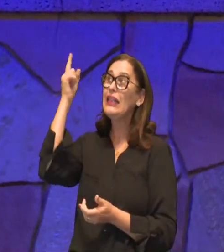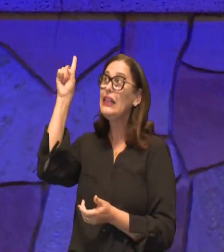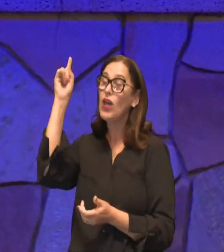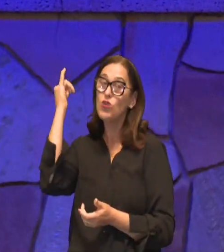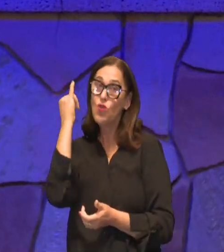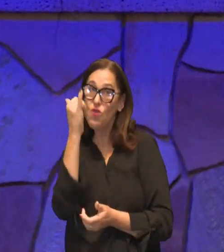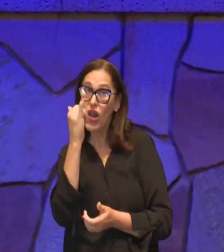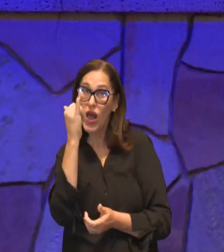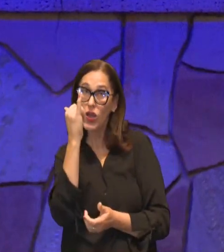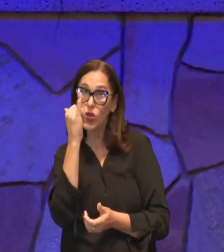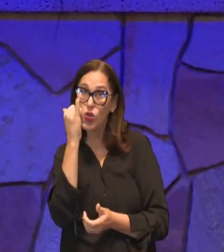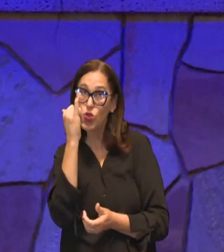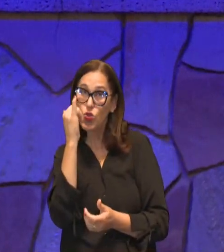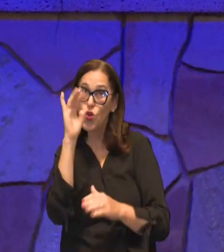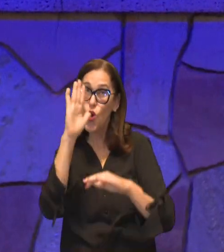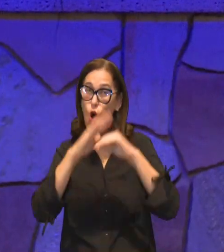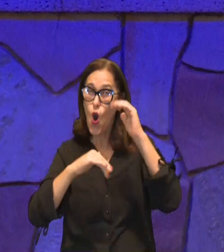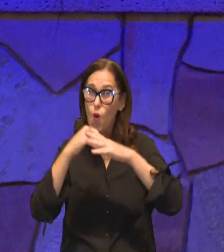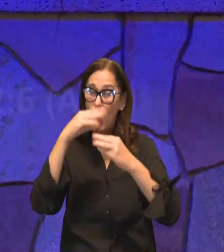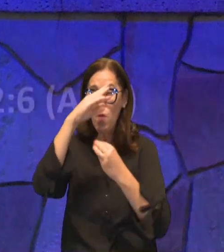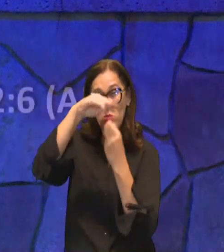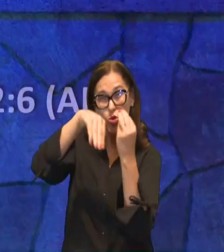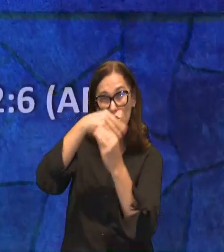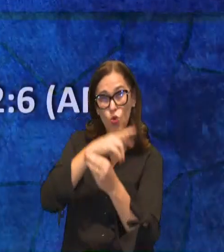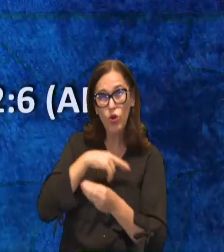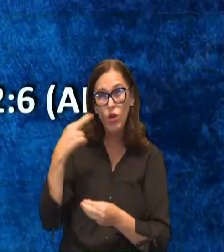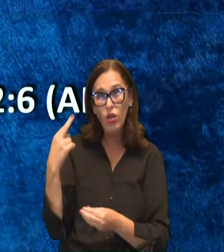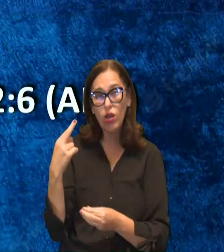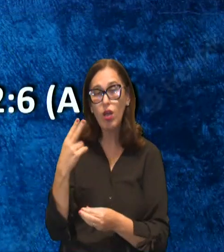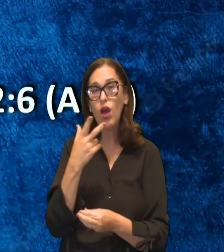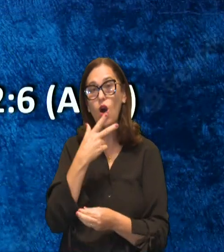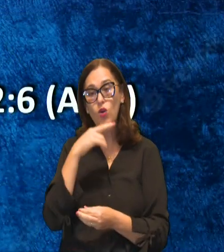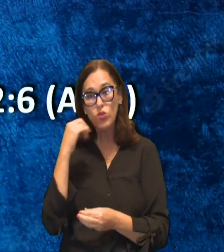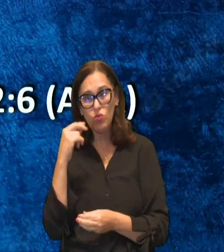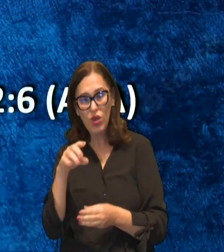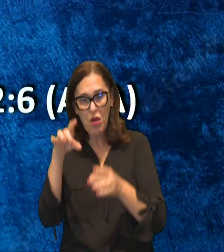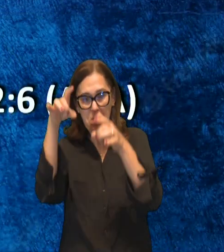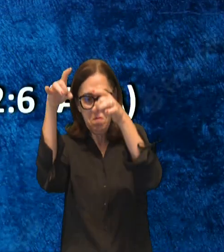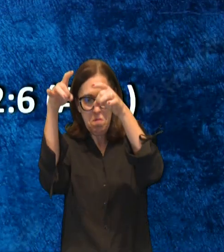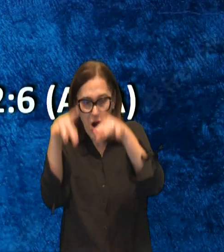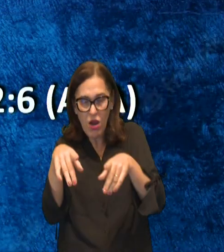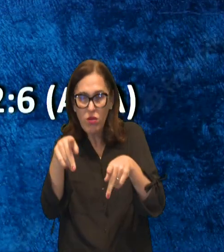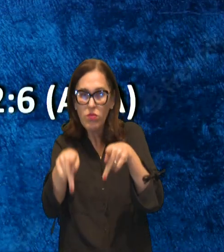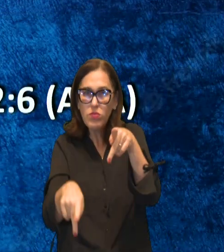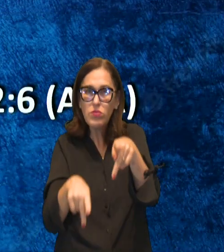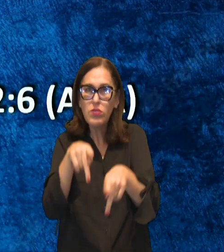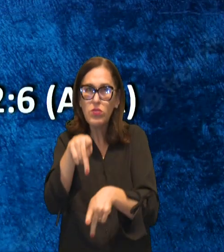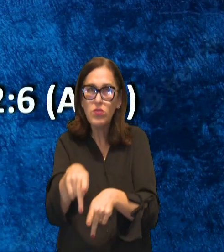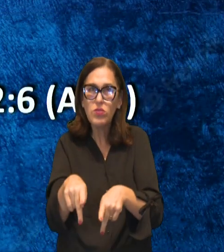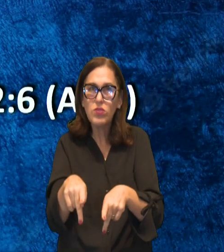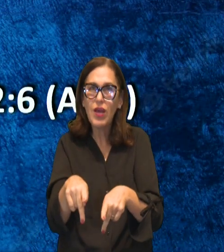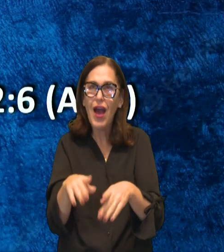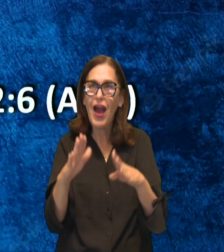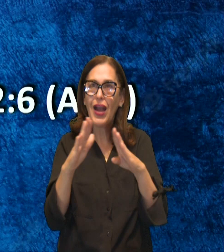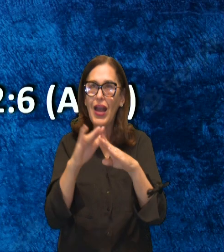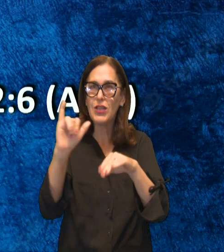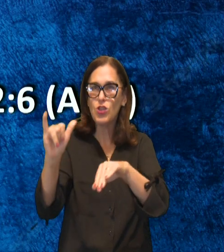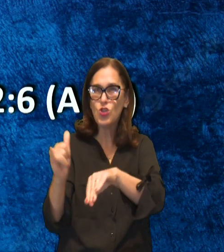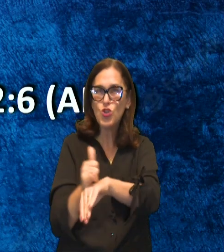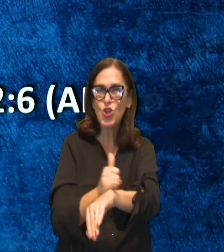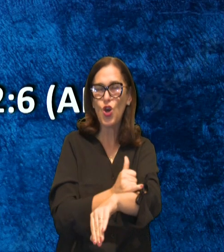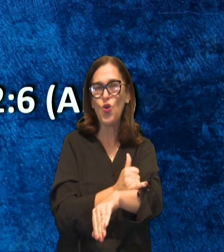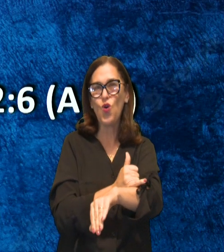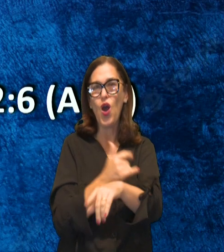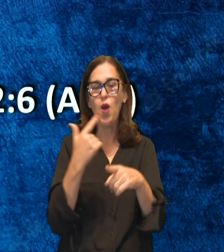desse sincretismo religioso. Pois tu, Senhor, desamparaste o teu povo, a casa de Jacó, porque